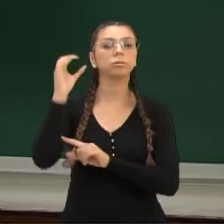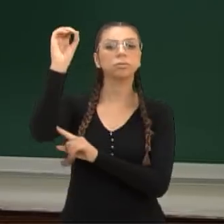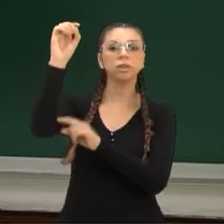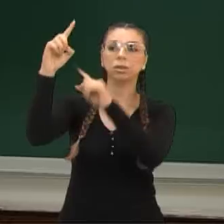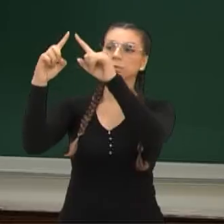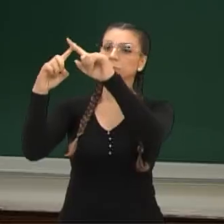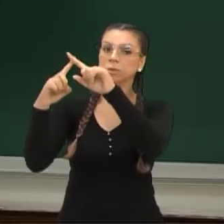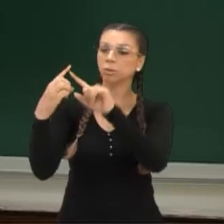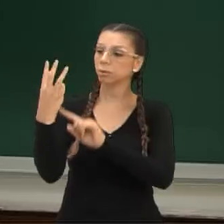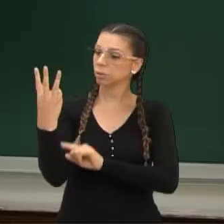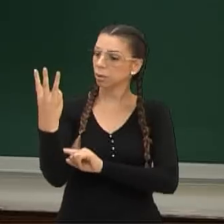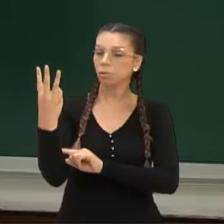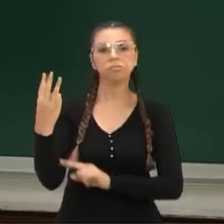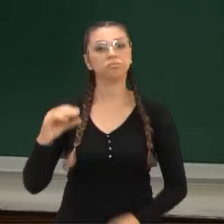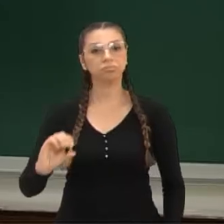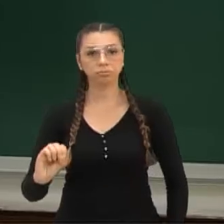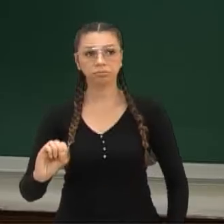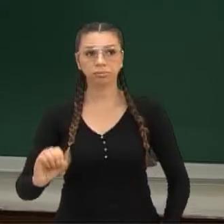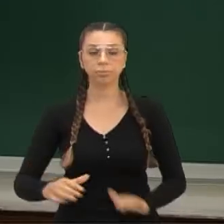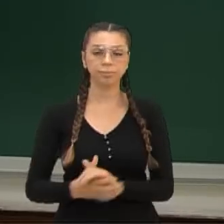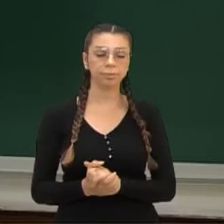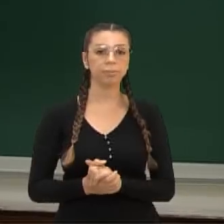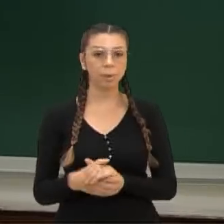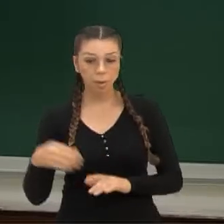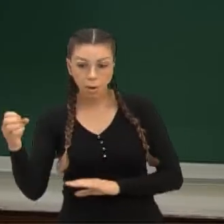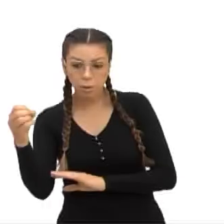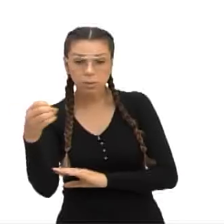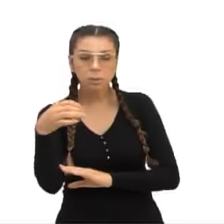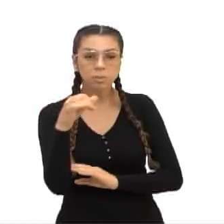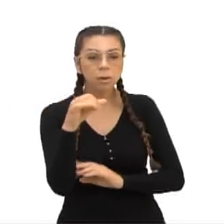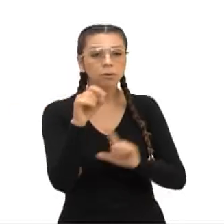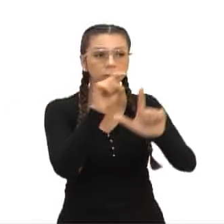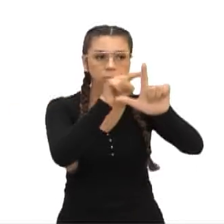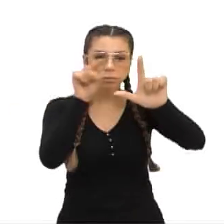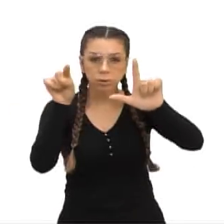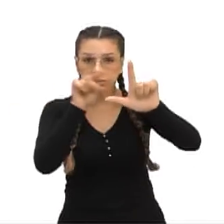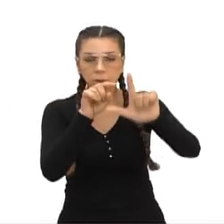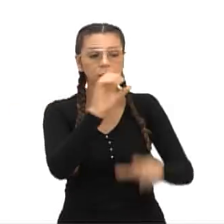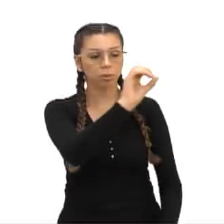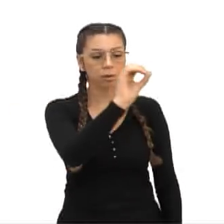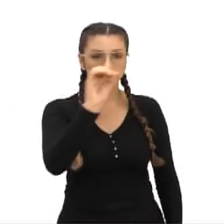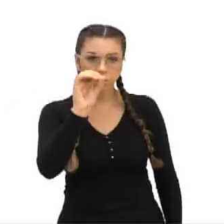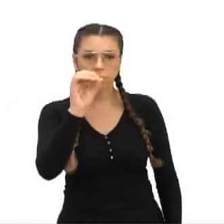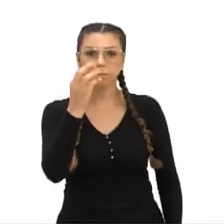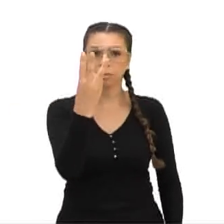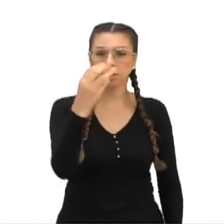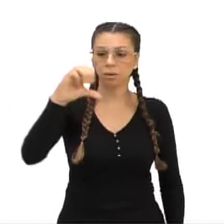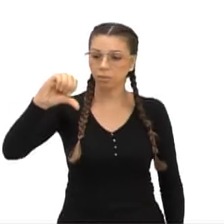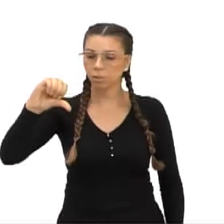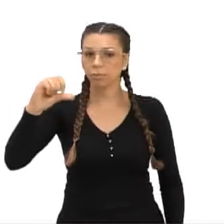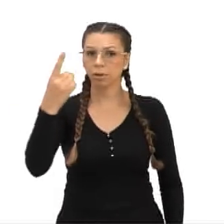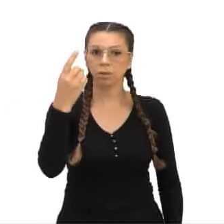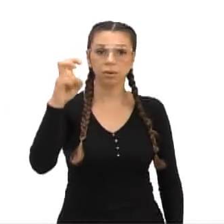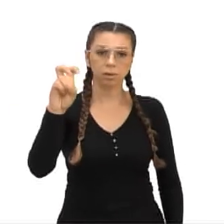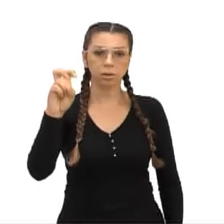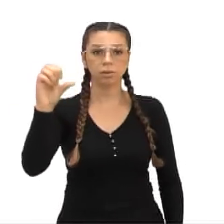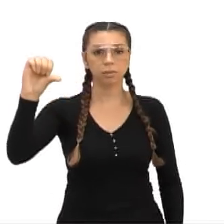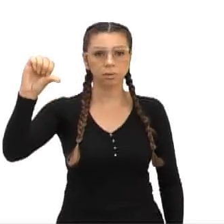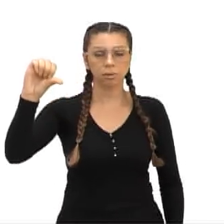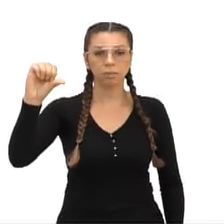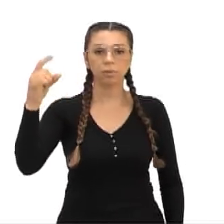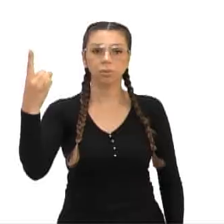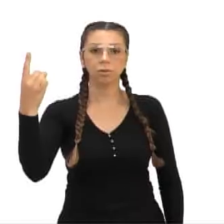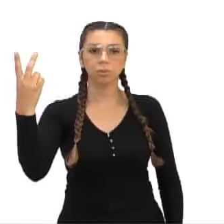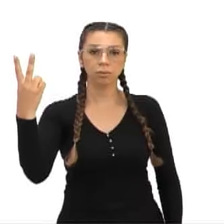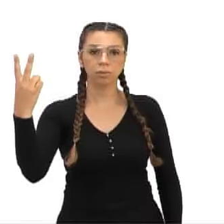as novas coordenadas ficam 0 e 0, 3 e 9, 15 e 9,